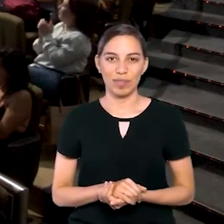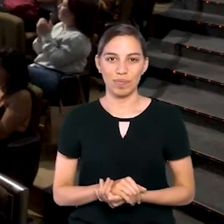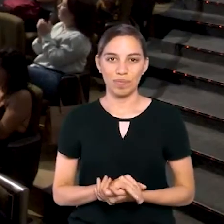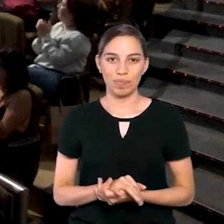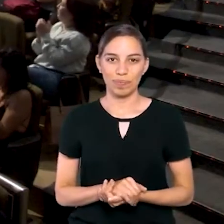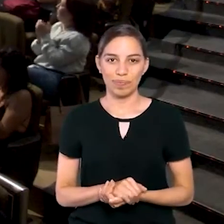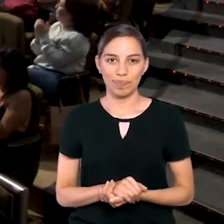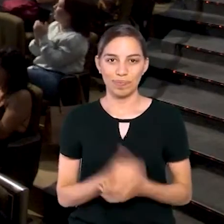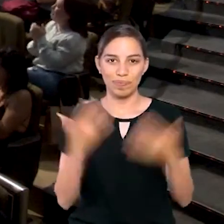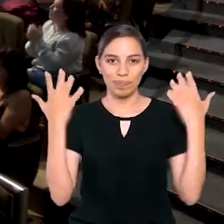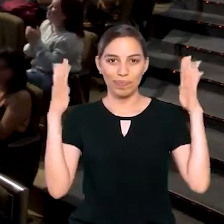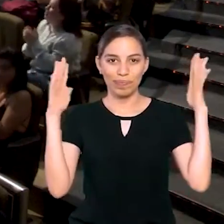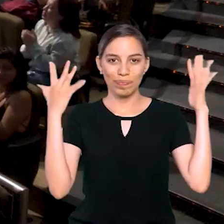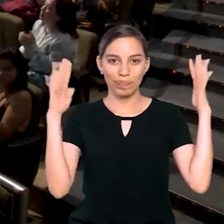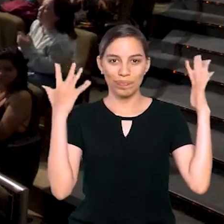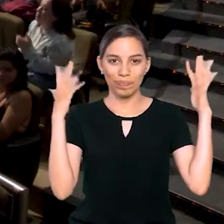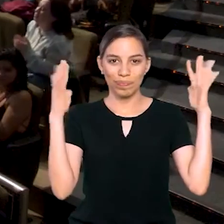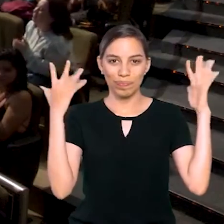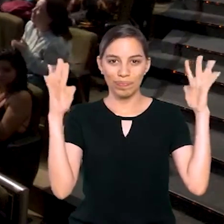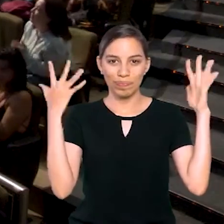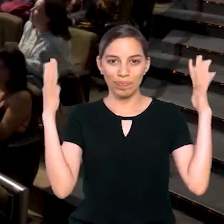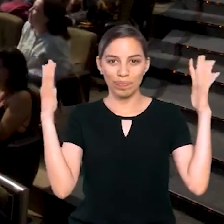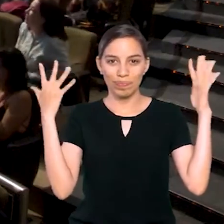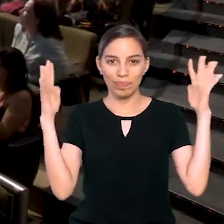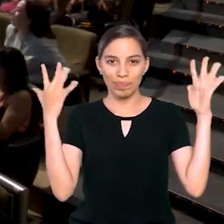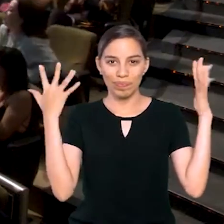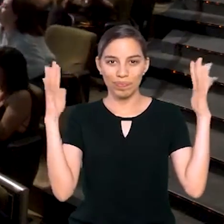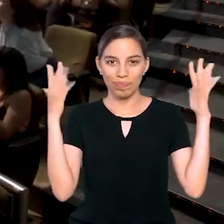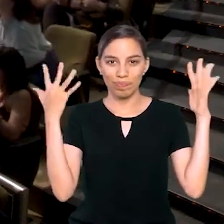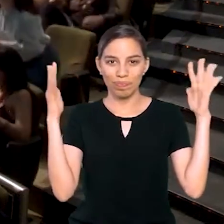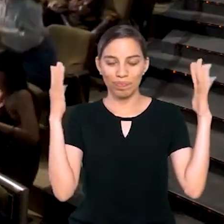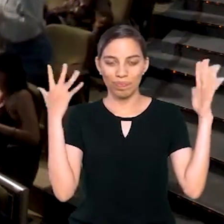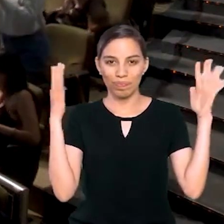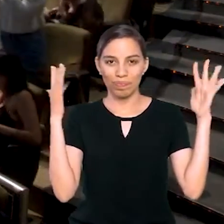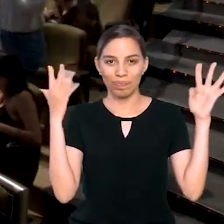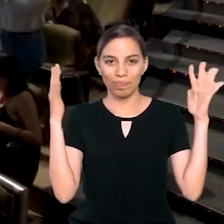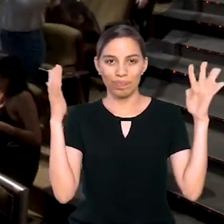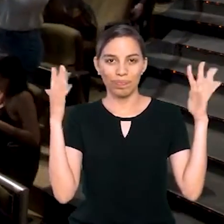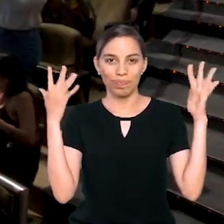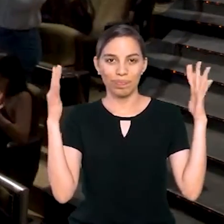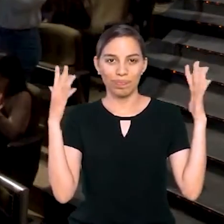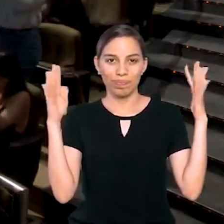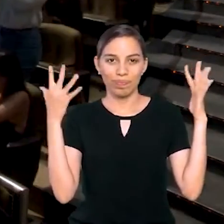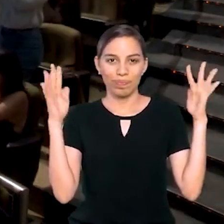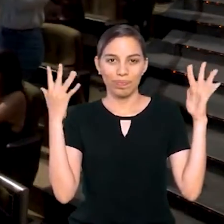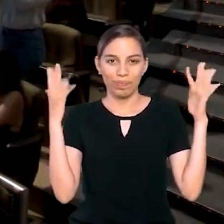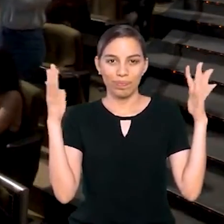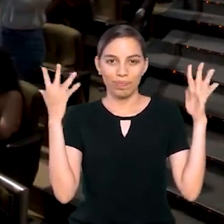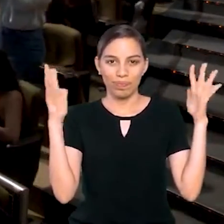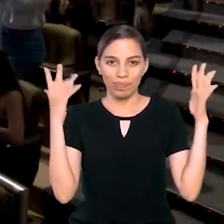De pé, a plateia se despede de Ailton e Geni com uma salva de palmas.